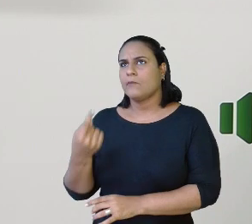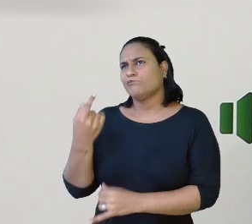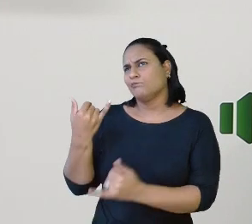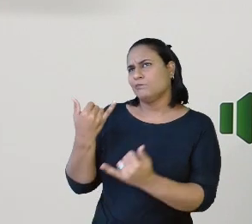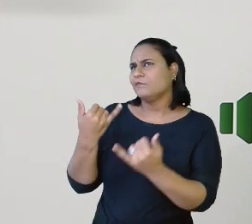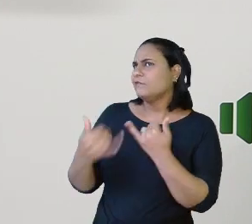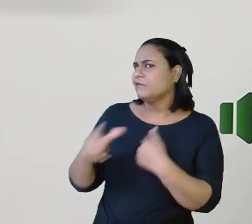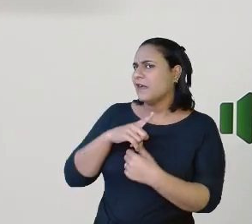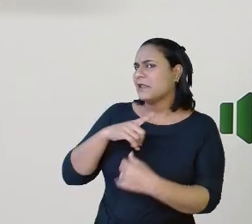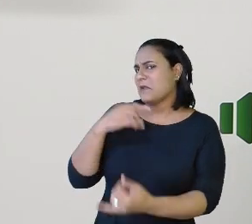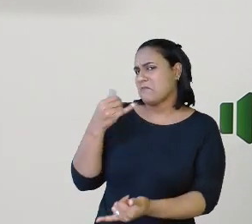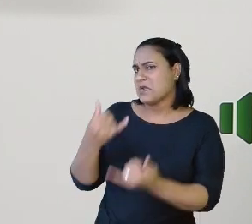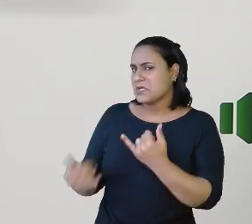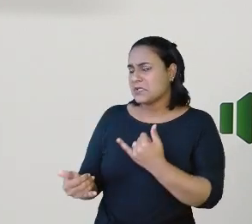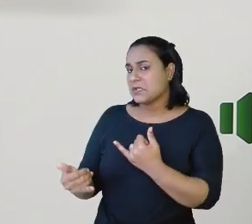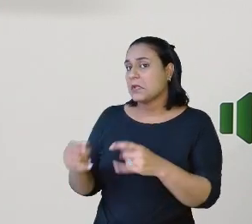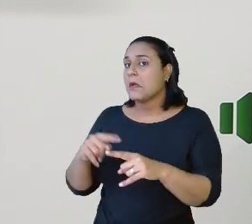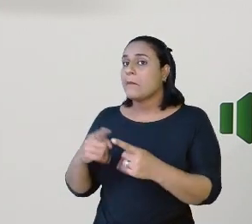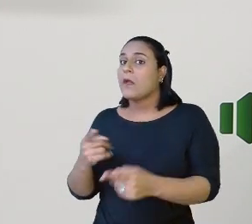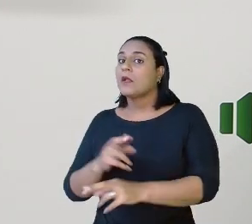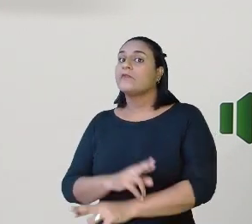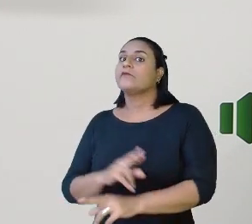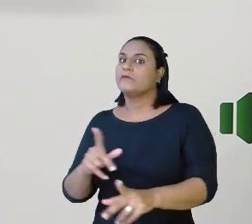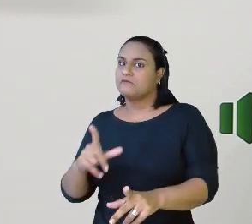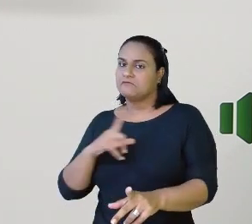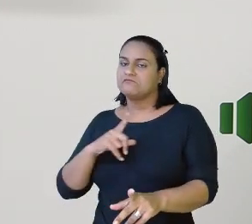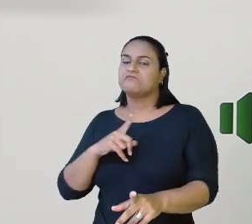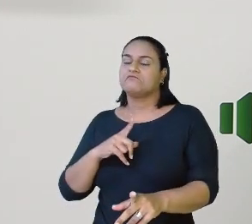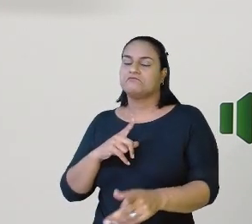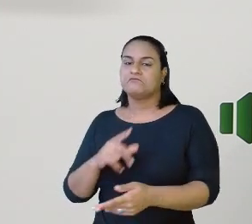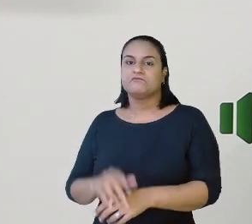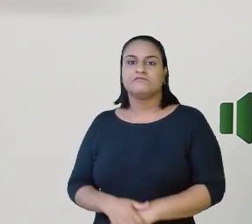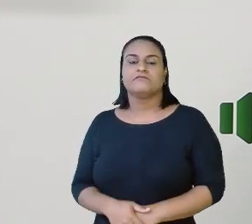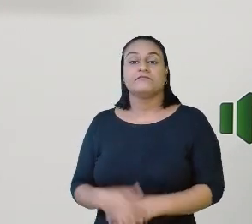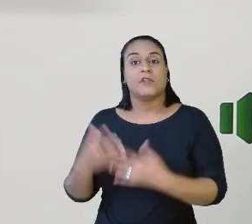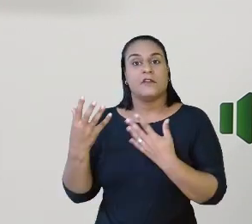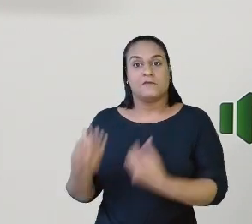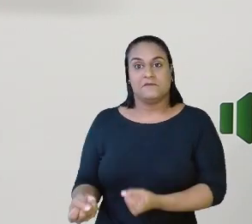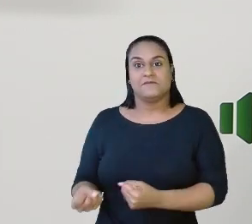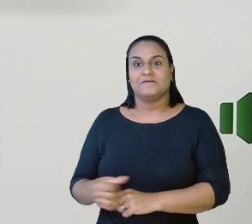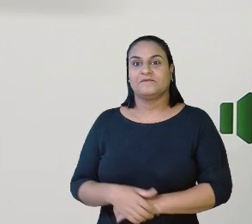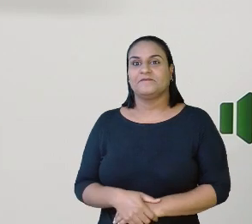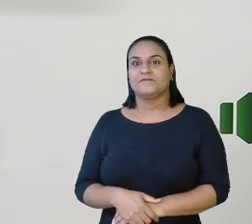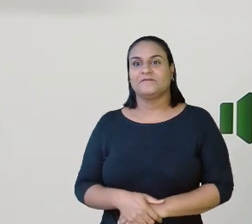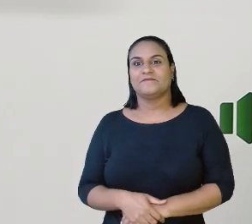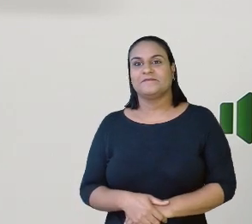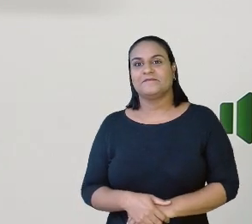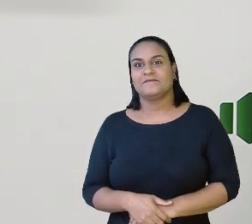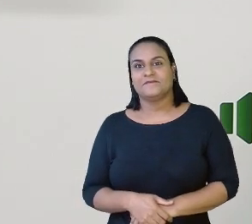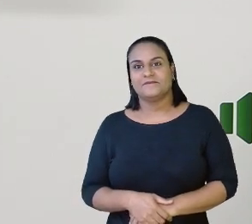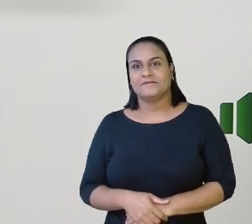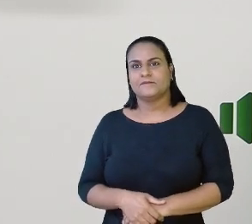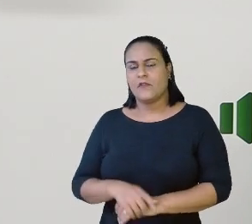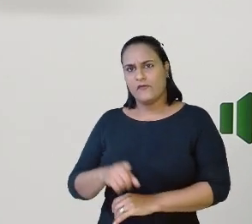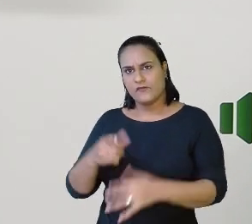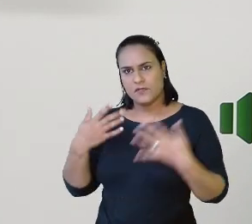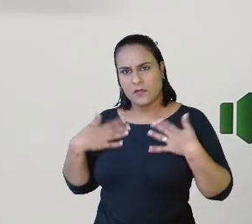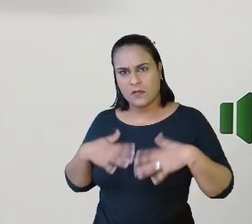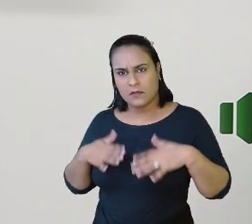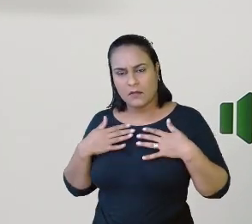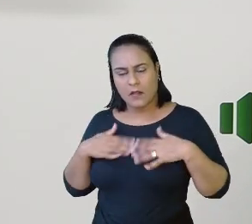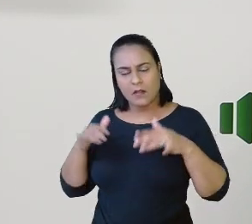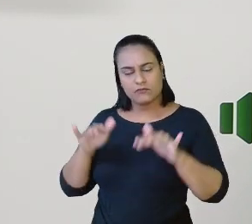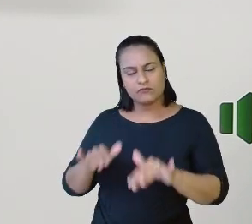parecidas, semelhantes com a outras e outras que são diferentes. Vamos lá? Vamos embora? Tá tranquilo aí? Tá